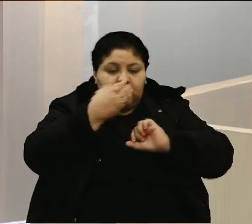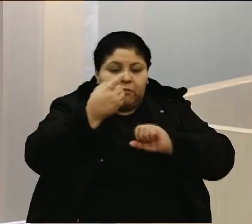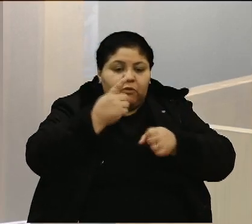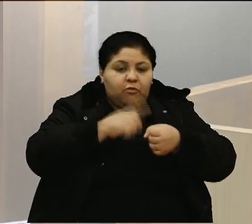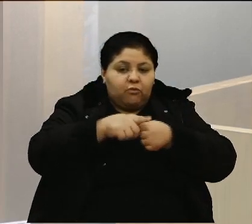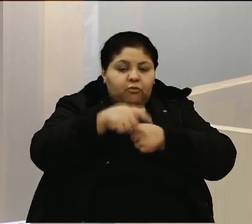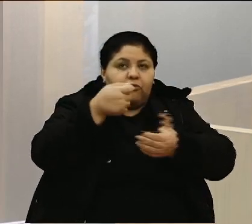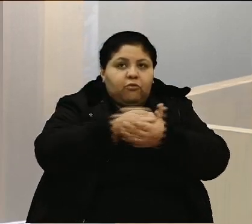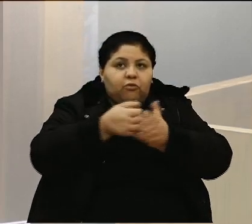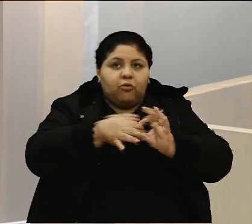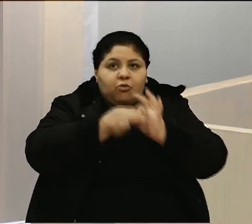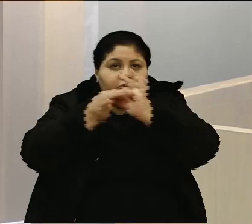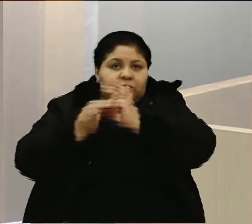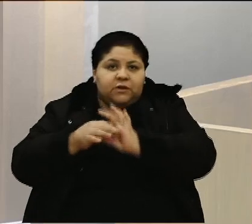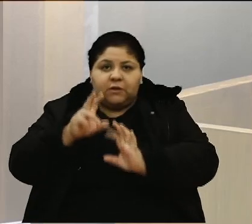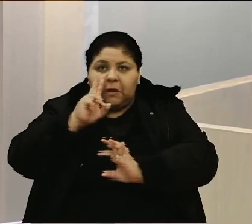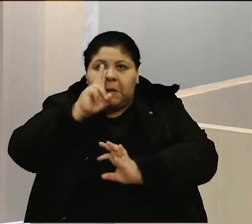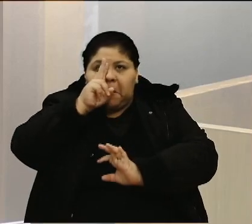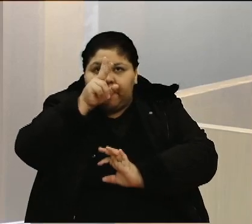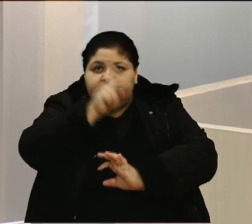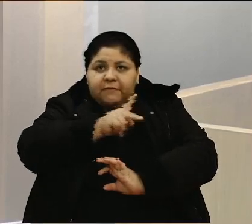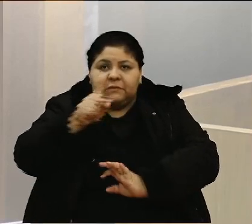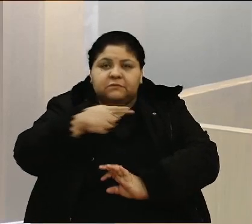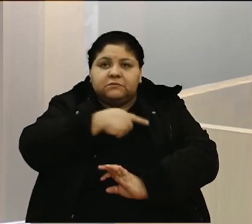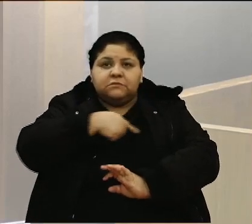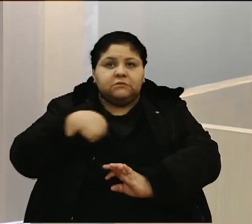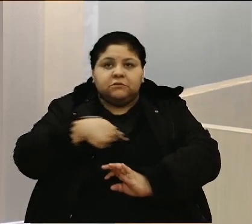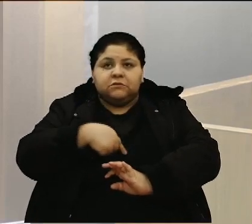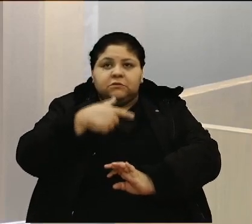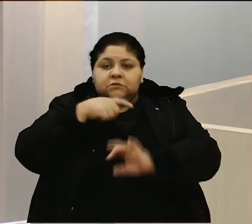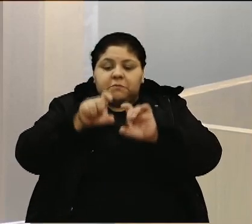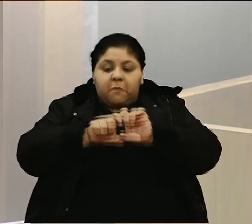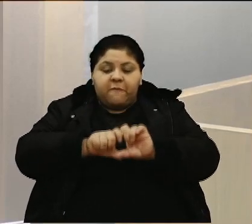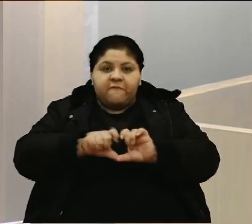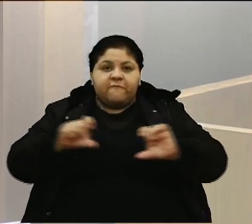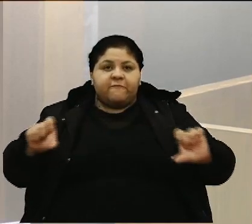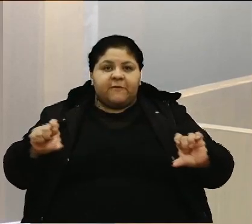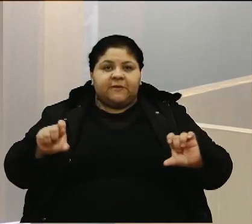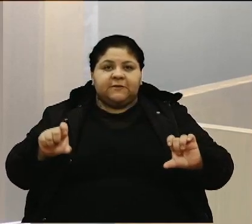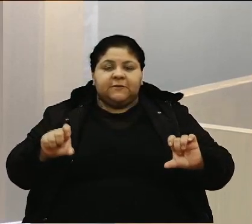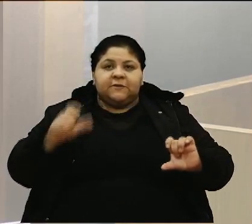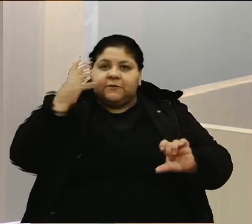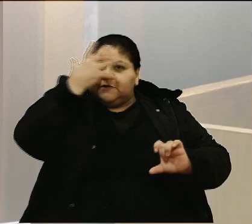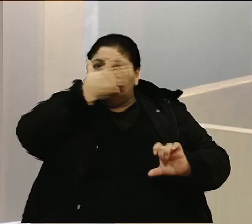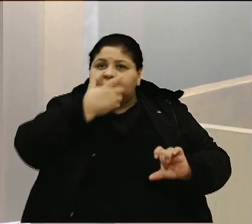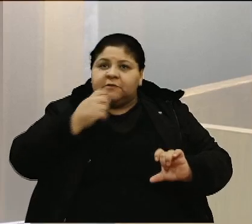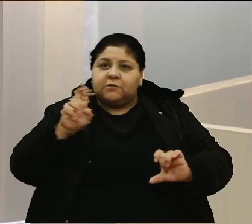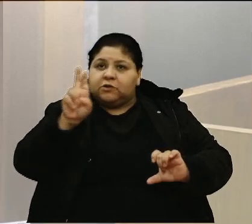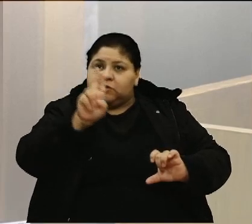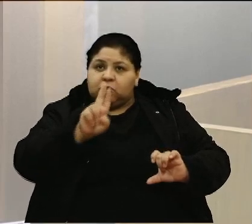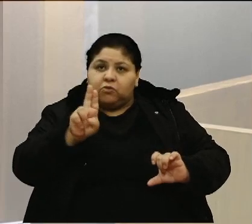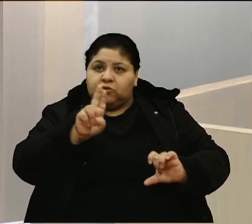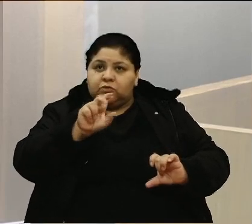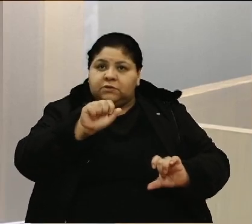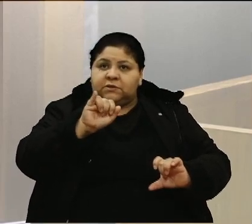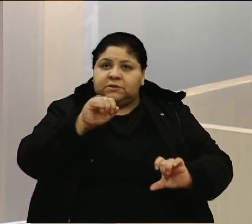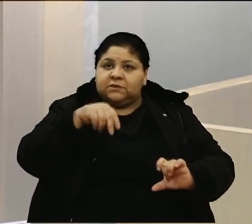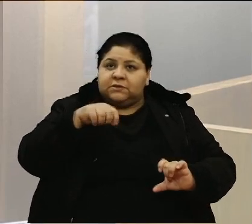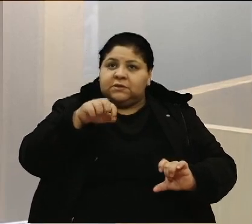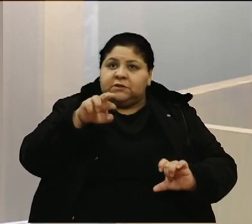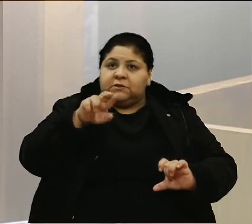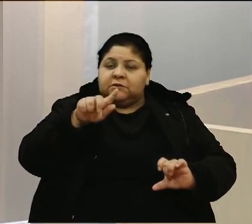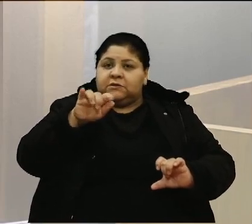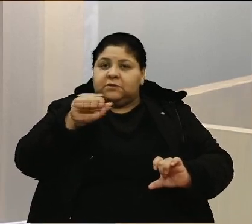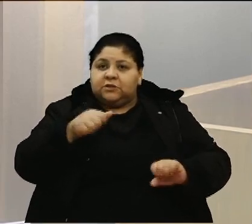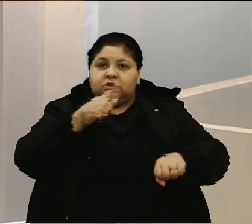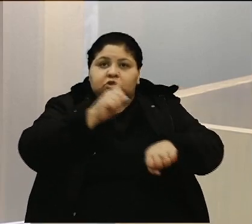vamos unir forças. O professor Zanquim tem uma frase muito interessante, que é o uso da sinergia. No momento que é oportuno, que